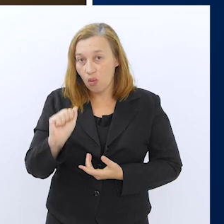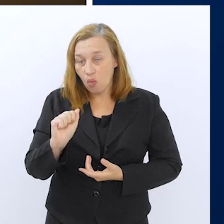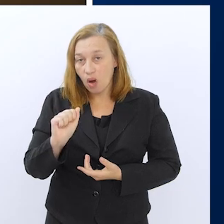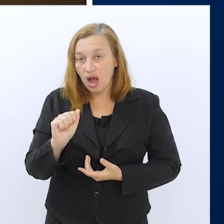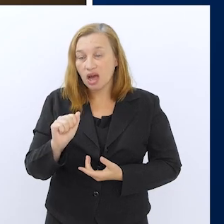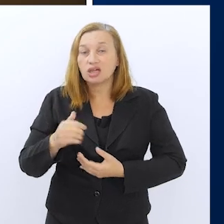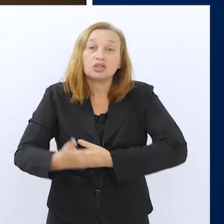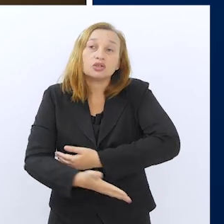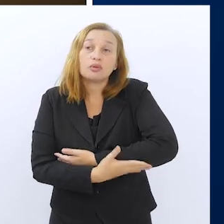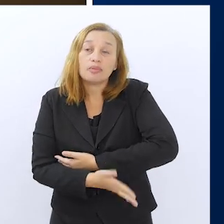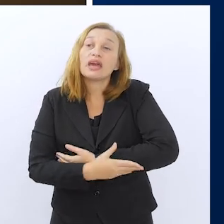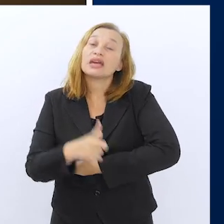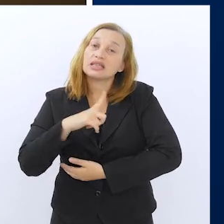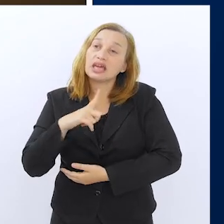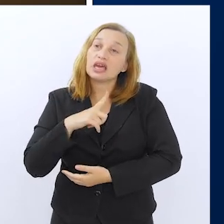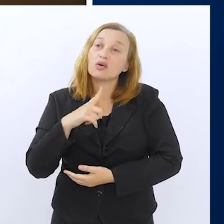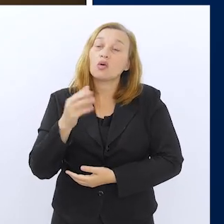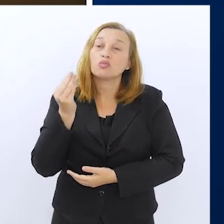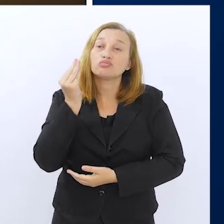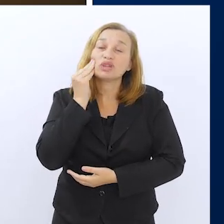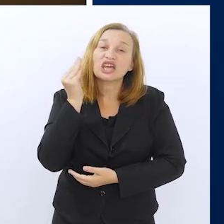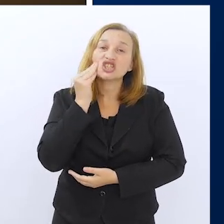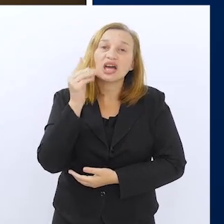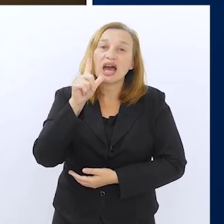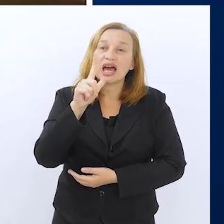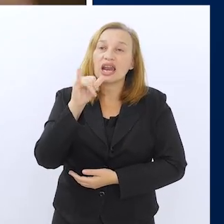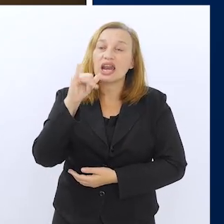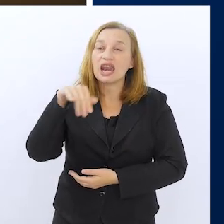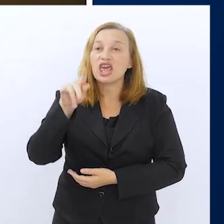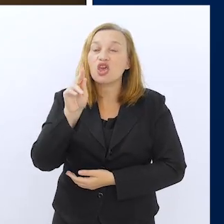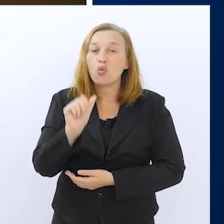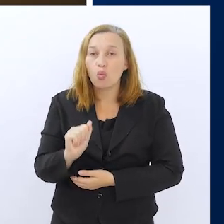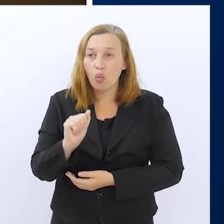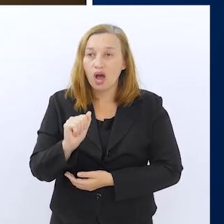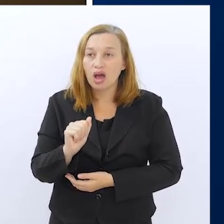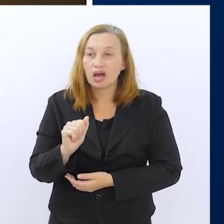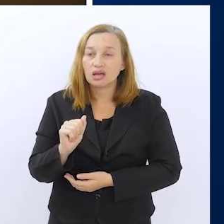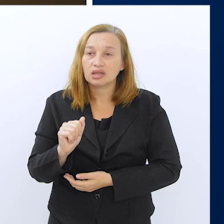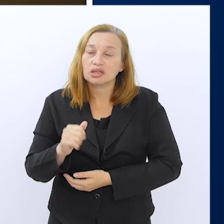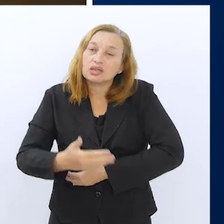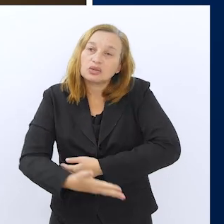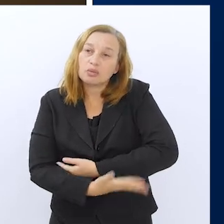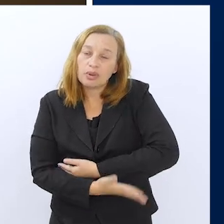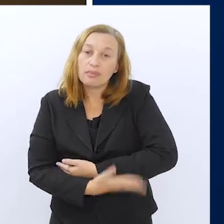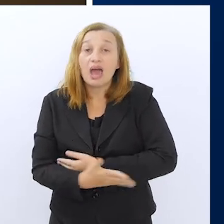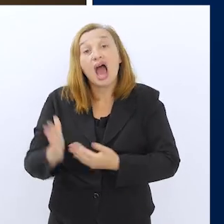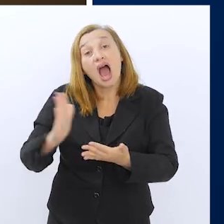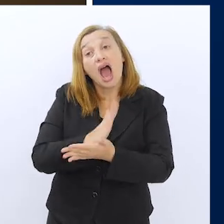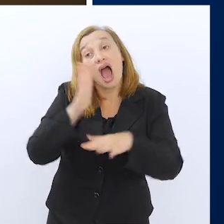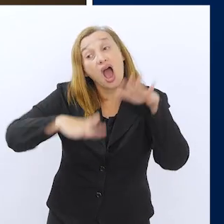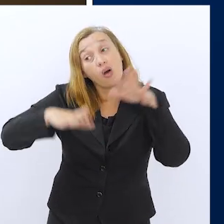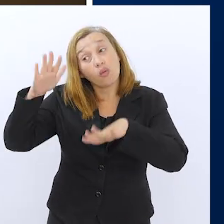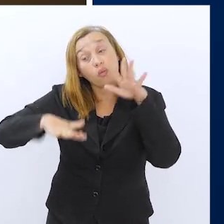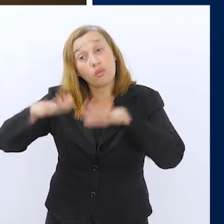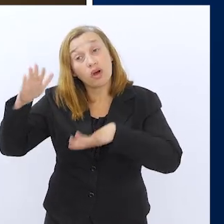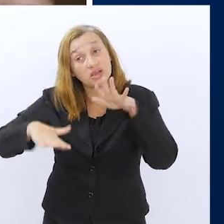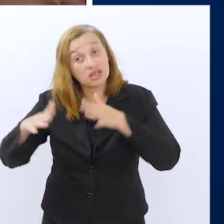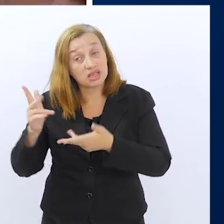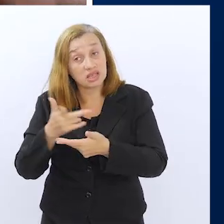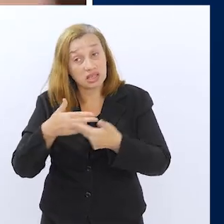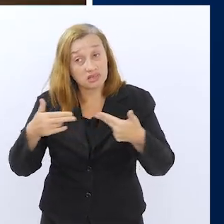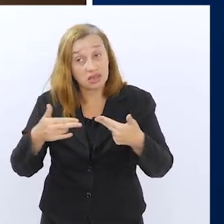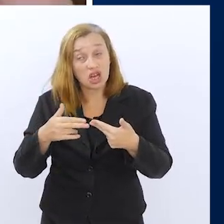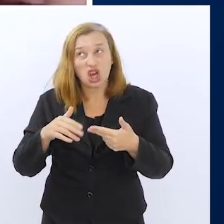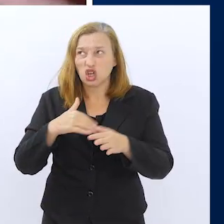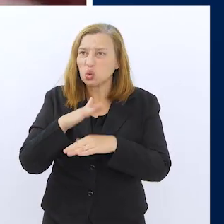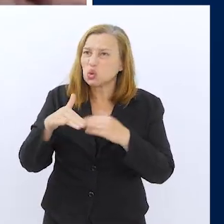da linguinha, em todas as maternidades do Brasil. E que alguma das vezes, não são todas,